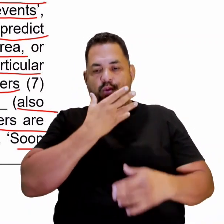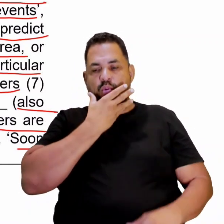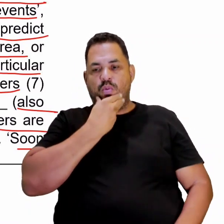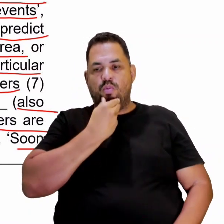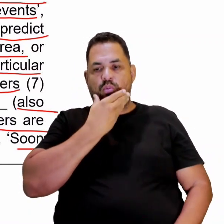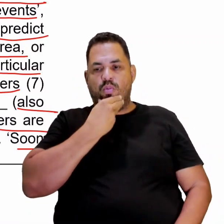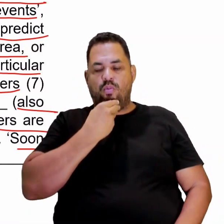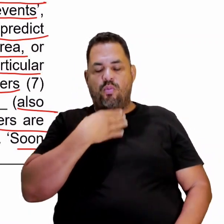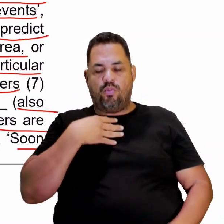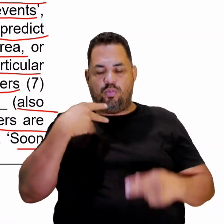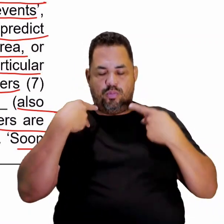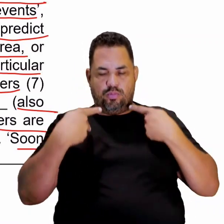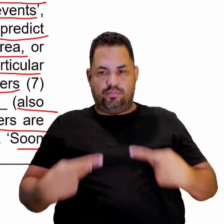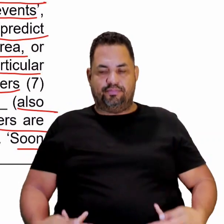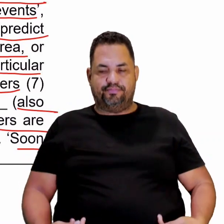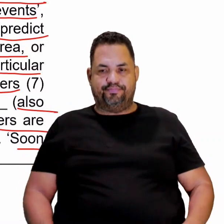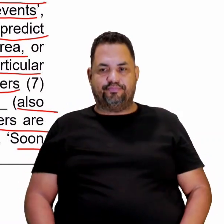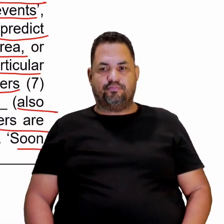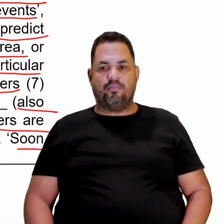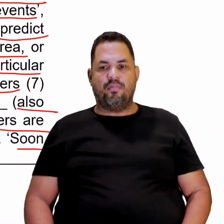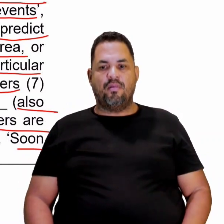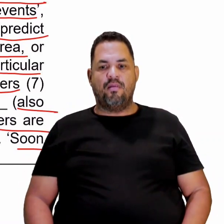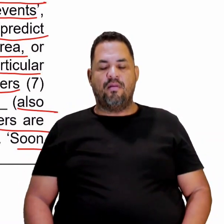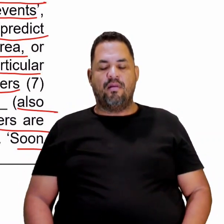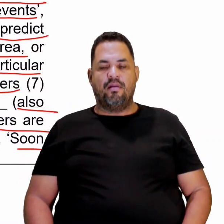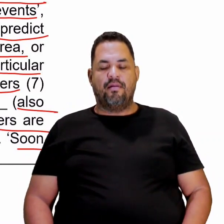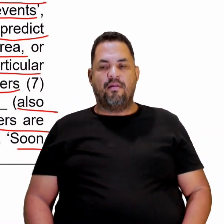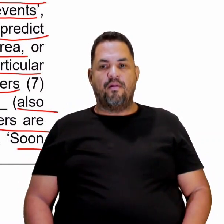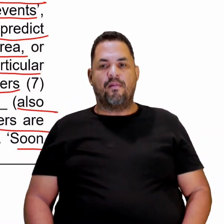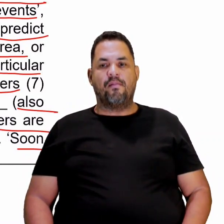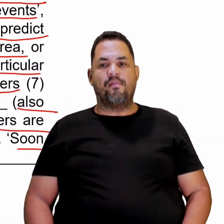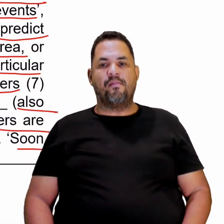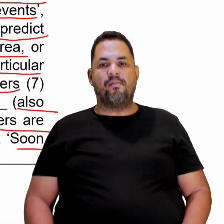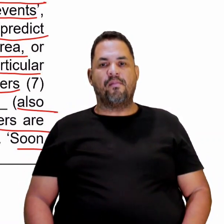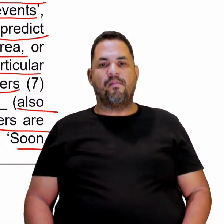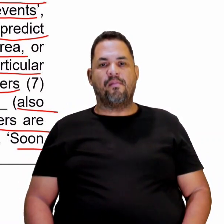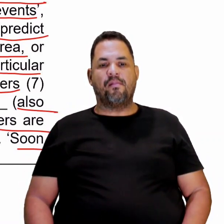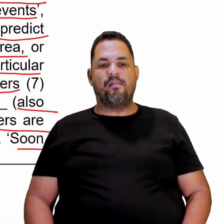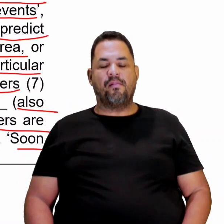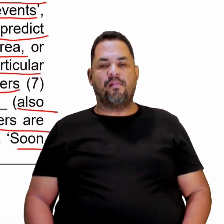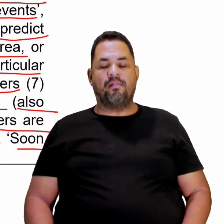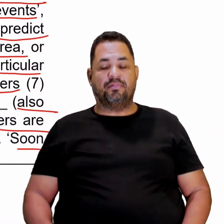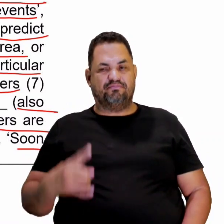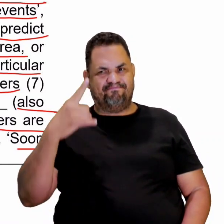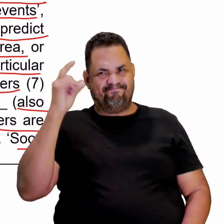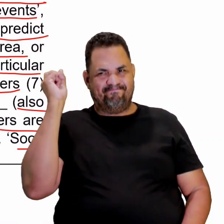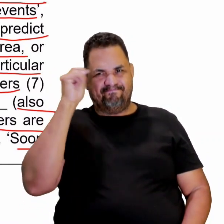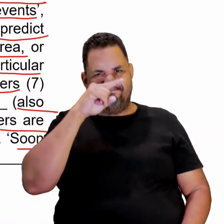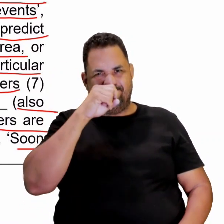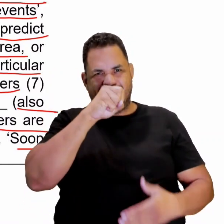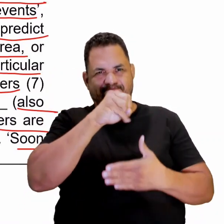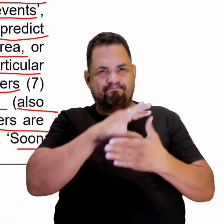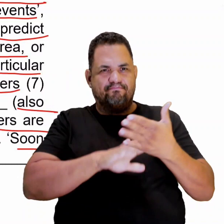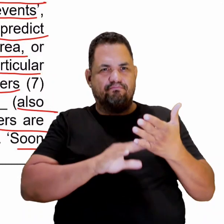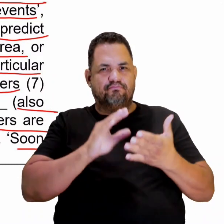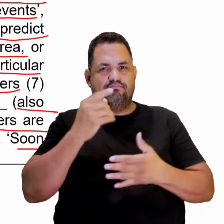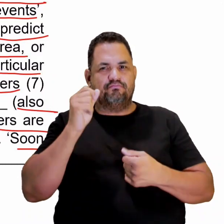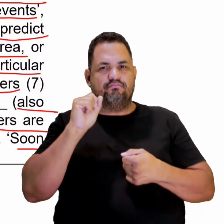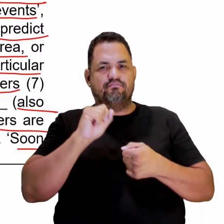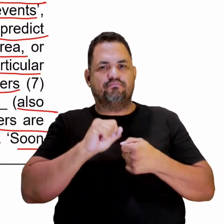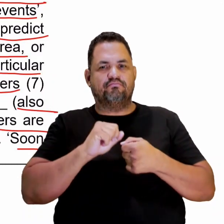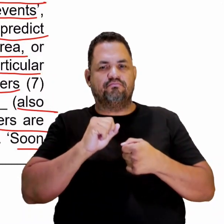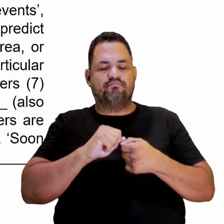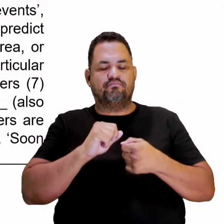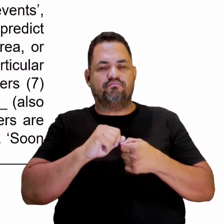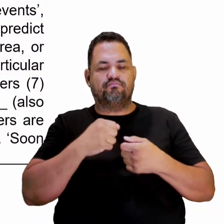é o professor, Tom Vincent. E aí, gente, vocês acharam difícil essa atividade? O que você tinha que fazer é